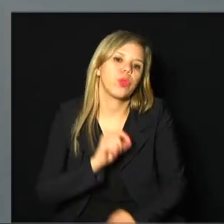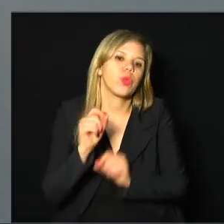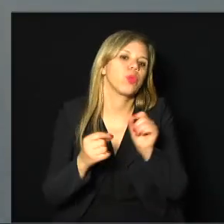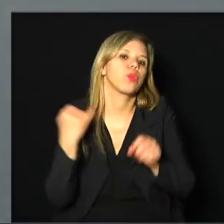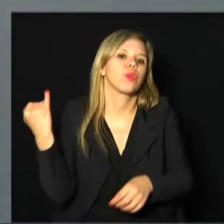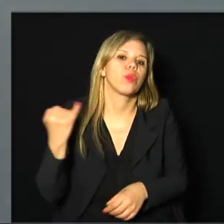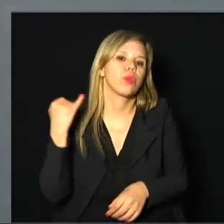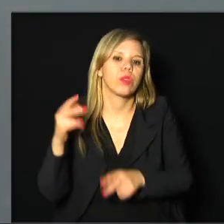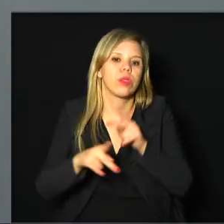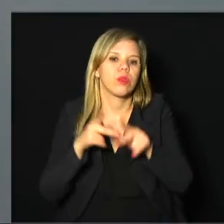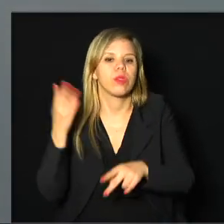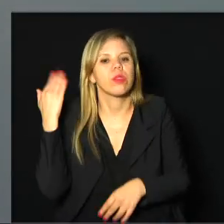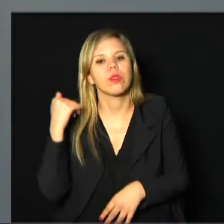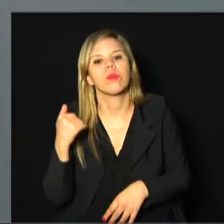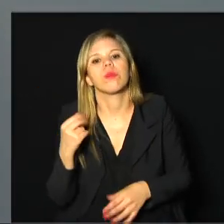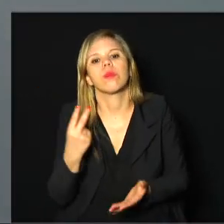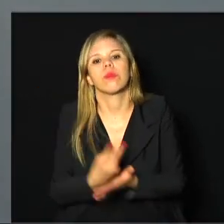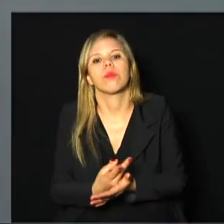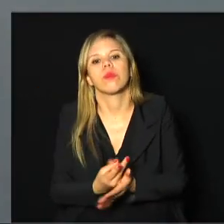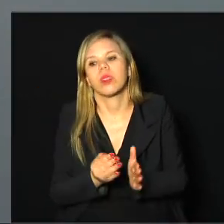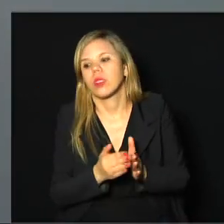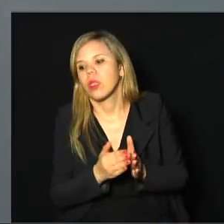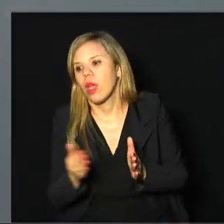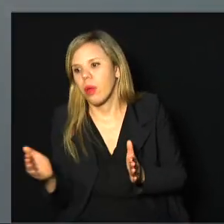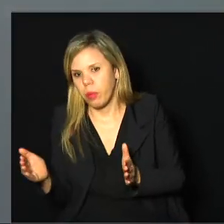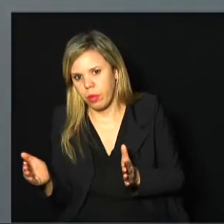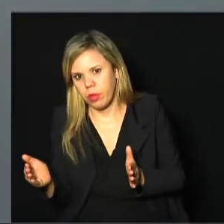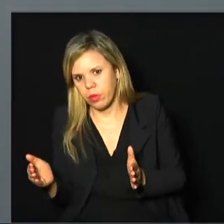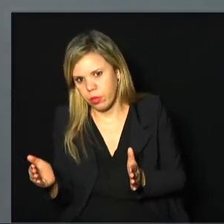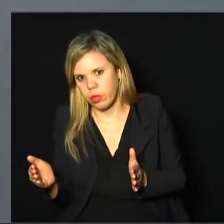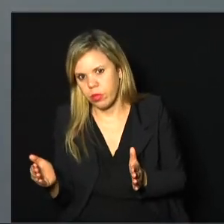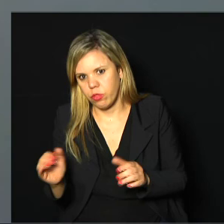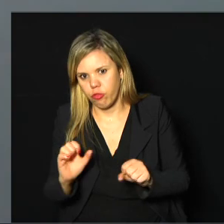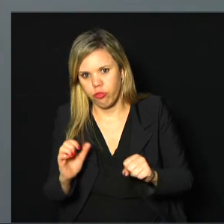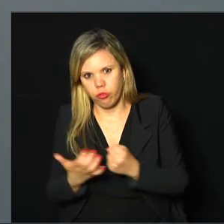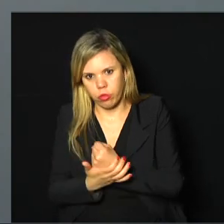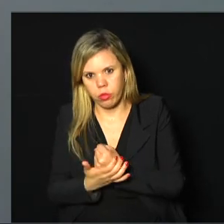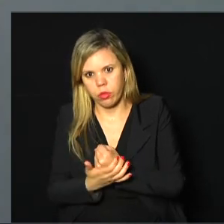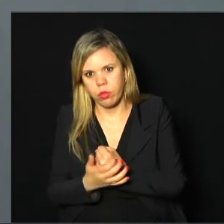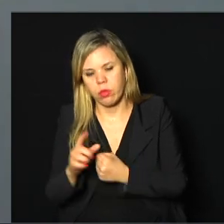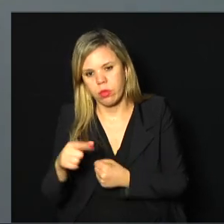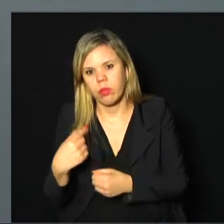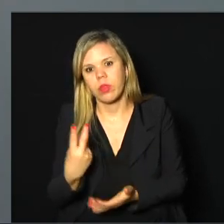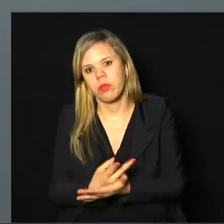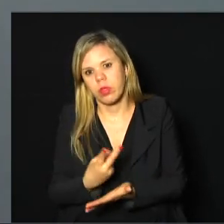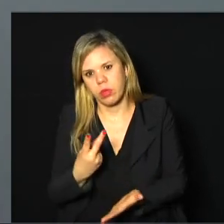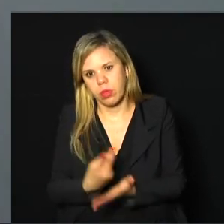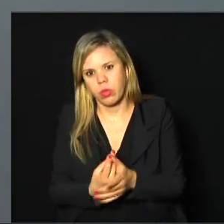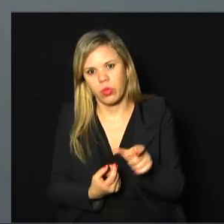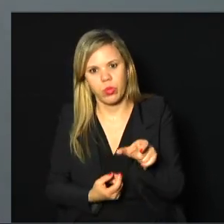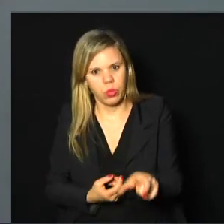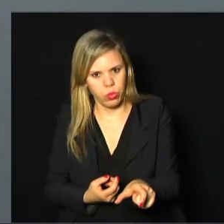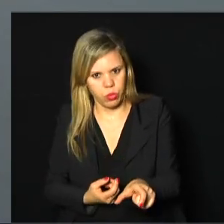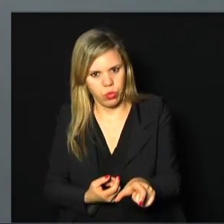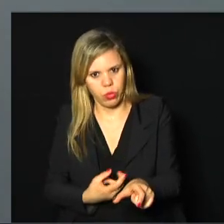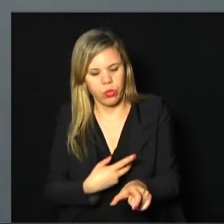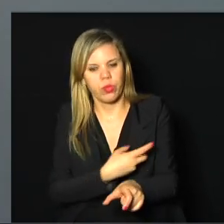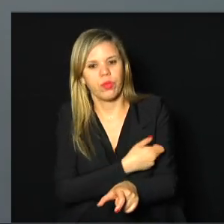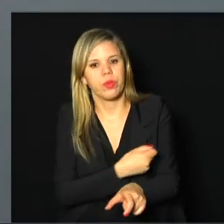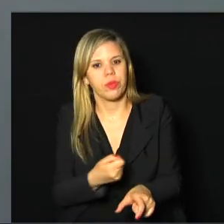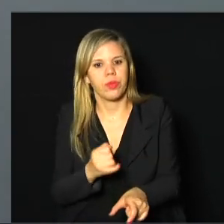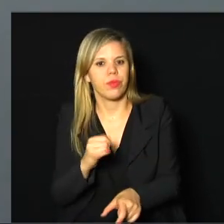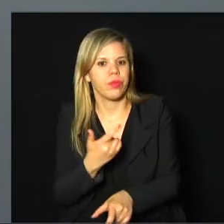O que é importante é as pessoas saberem que mesmo em época, né, da Covid, é para manter a carteira de